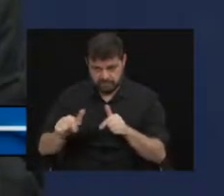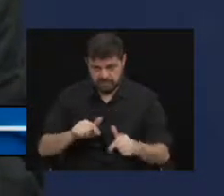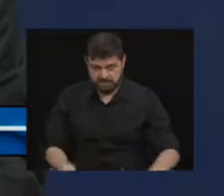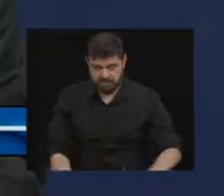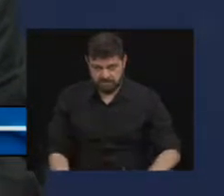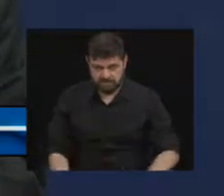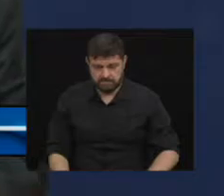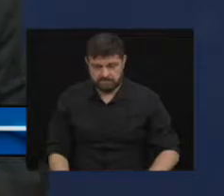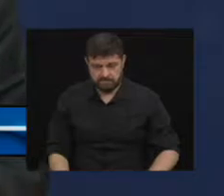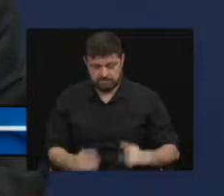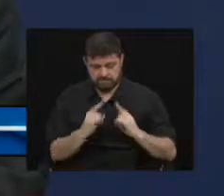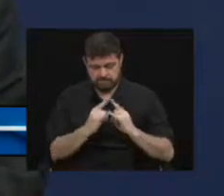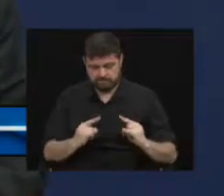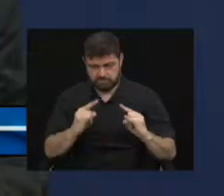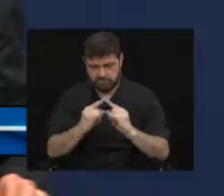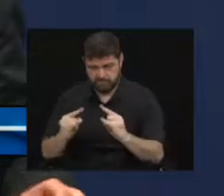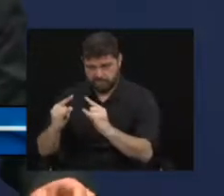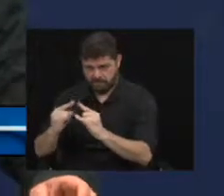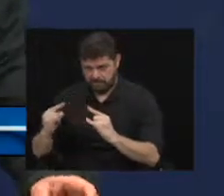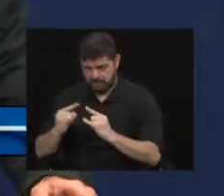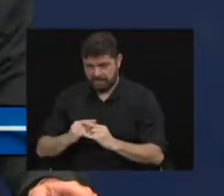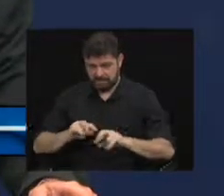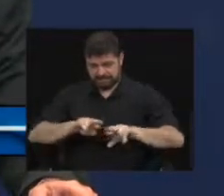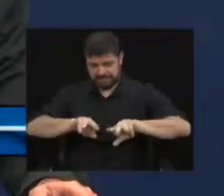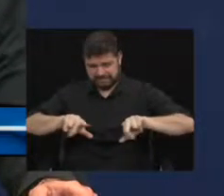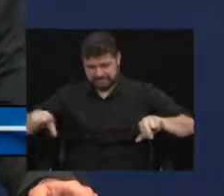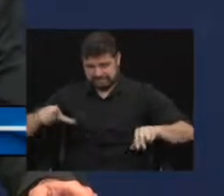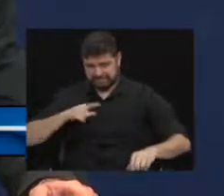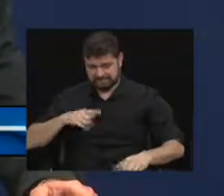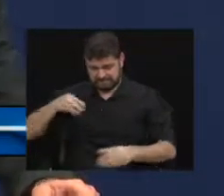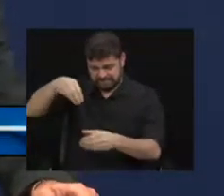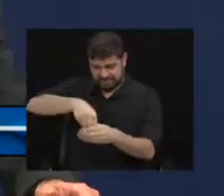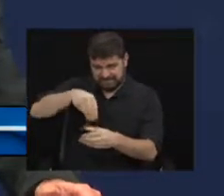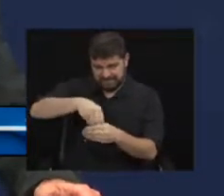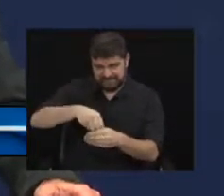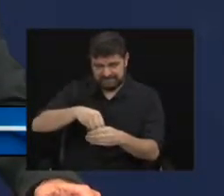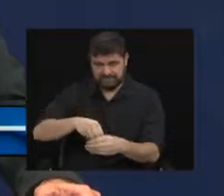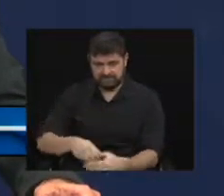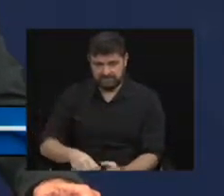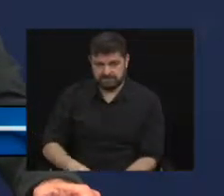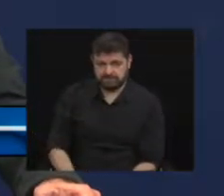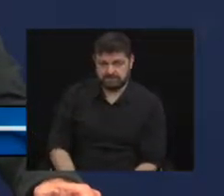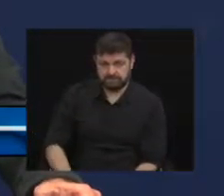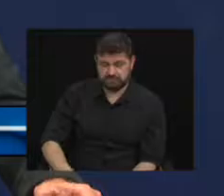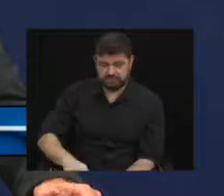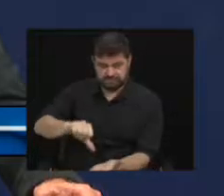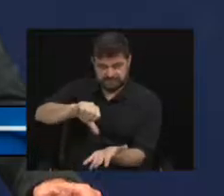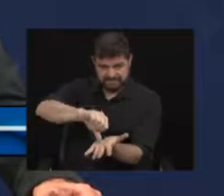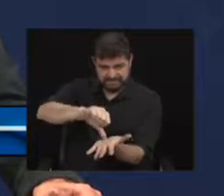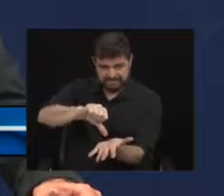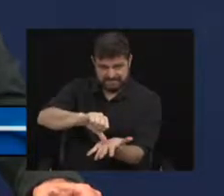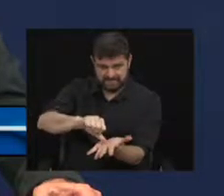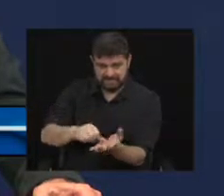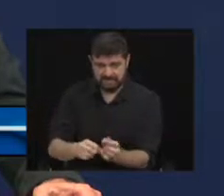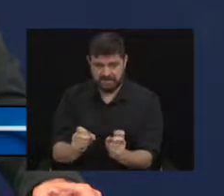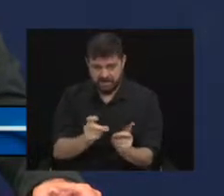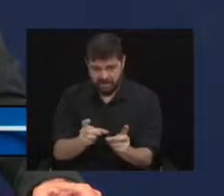e pude constatar uma realidade bem diferente do que vem sendo anunciado para a cidade de